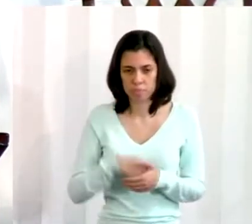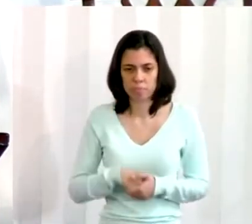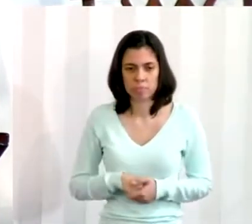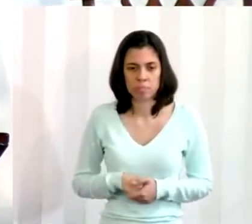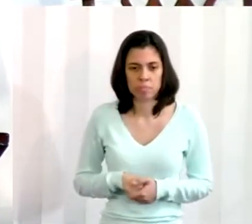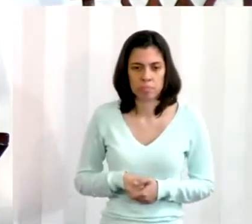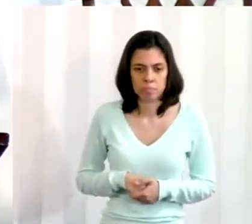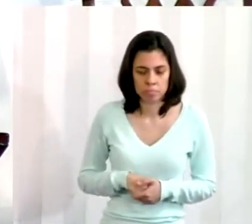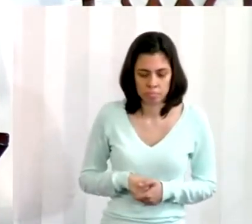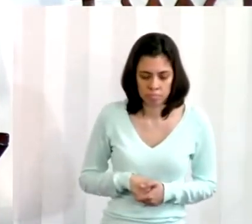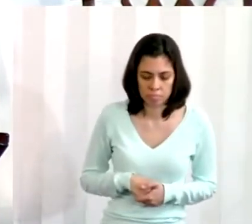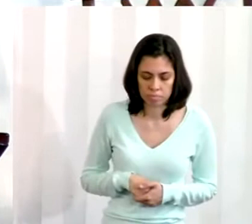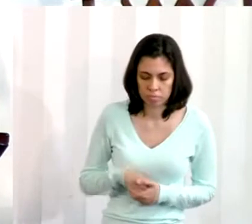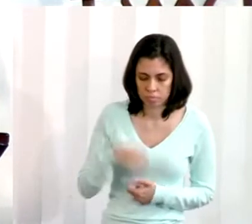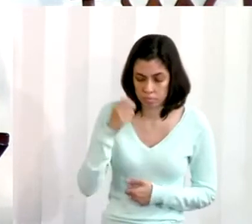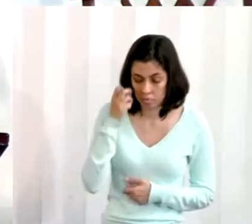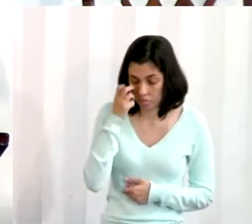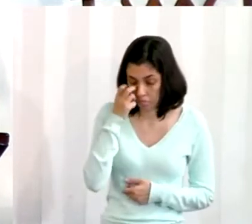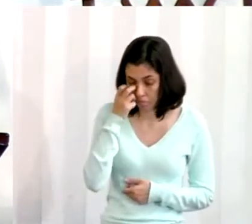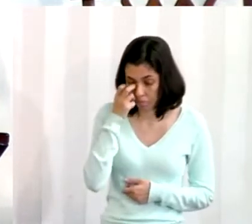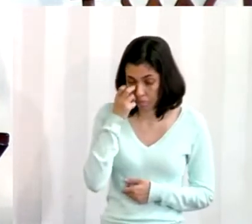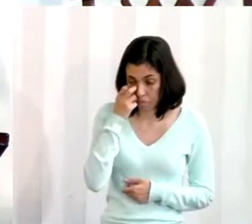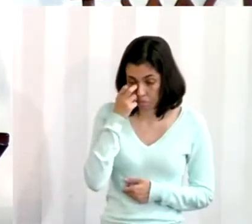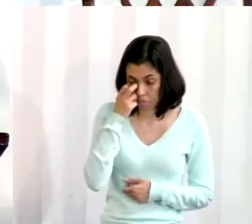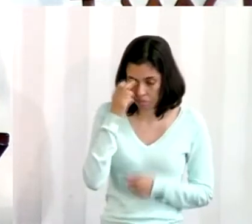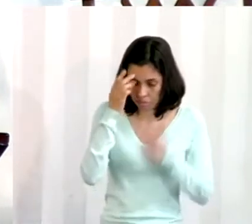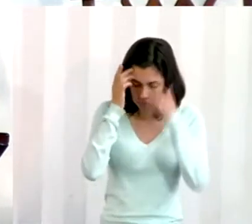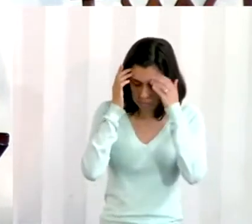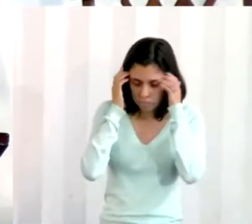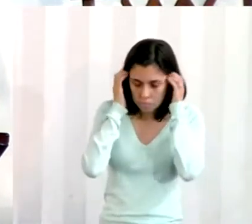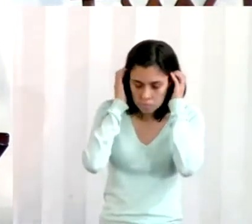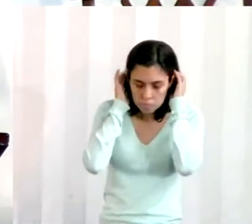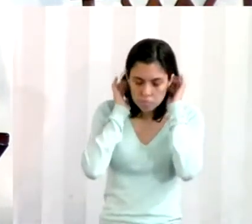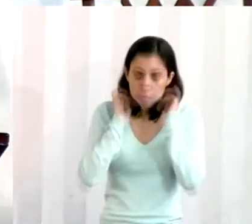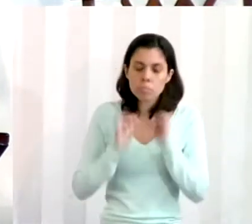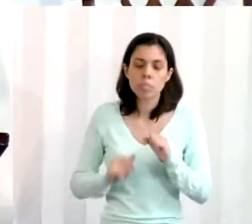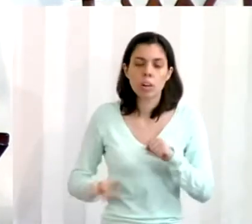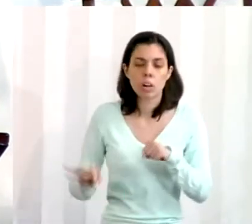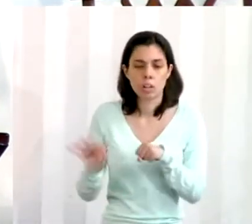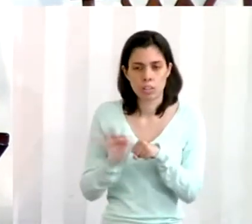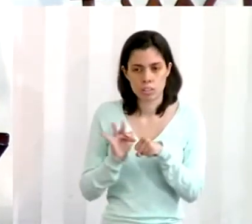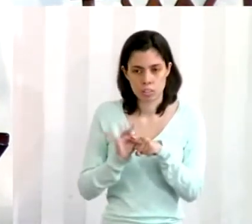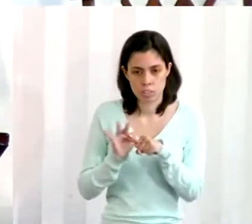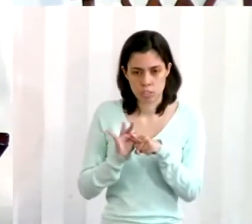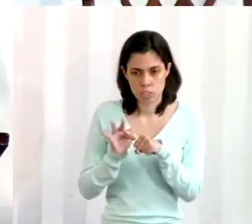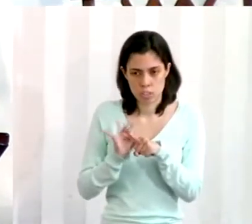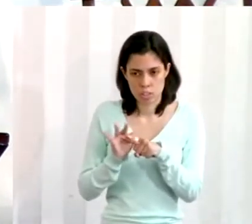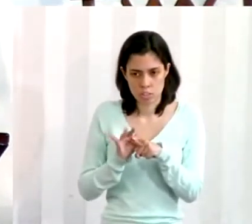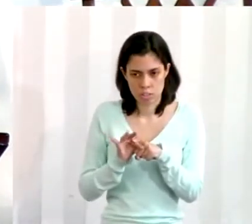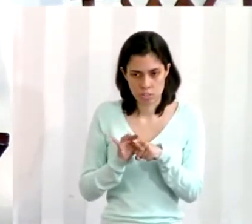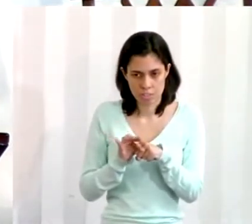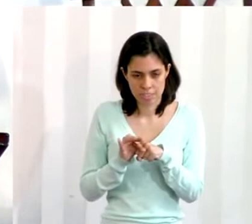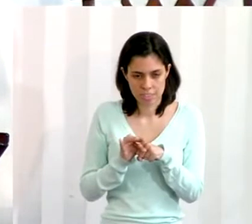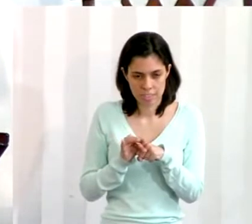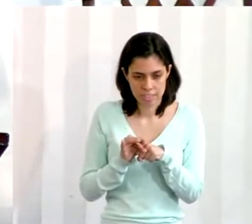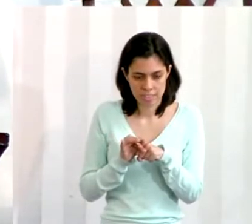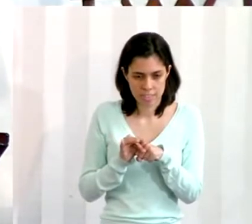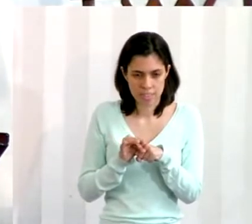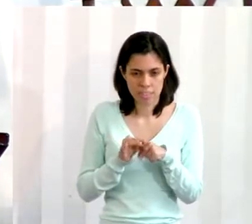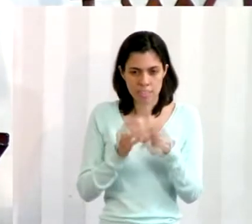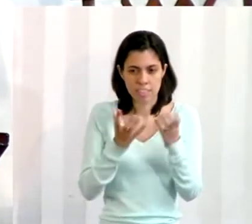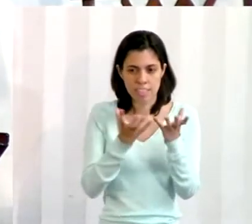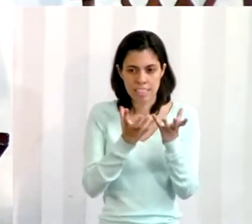Tiago está querendo que os irmãos, e ele chama de irmãos 2 vezes aqui na passagem, está querendo que eles